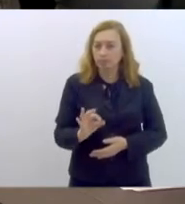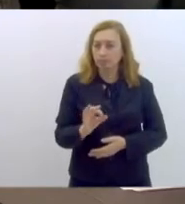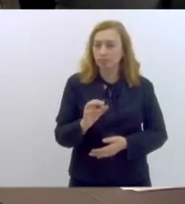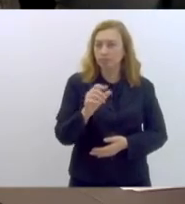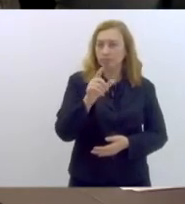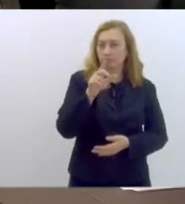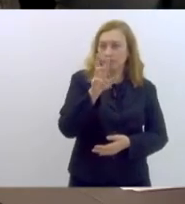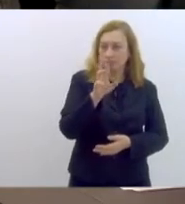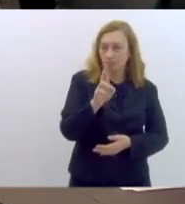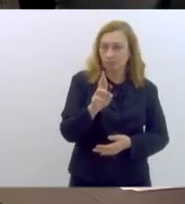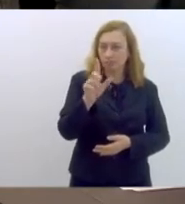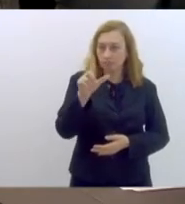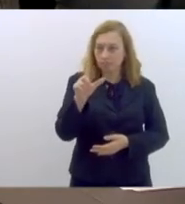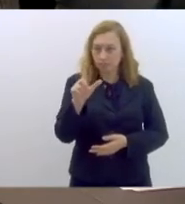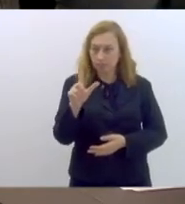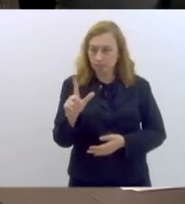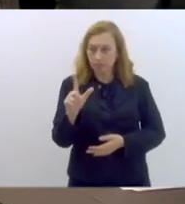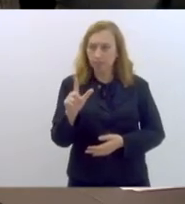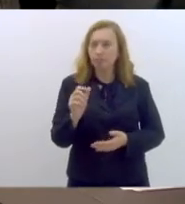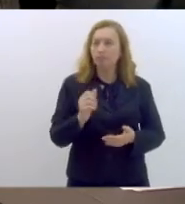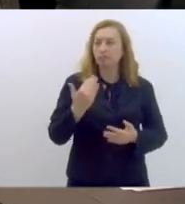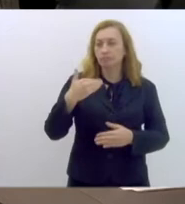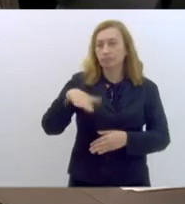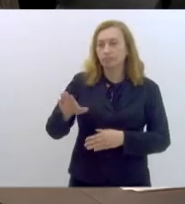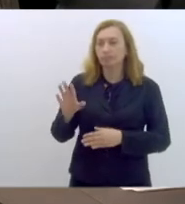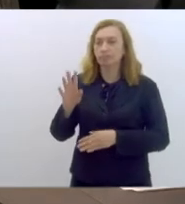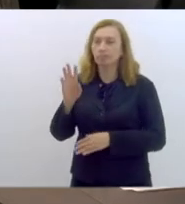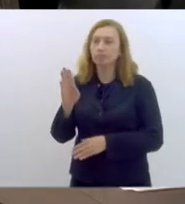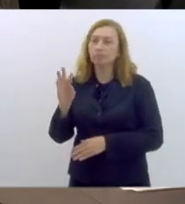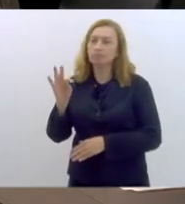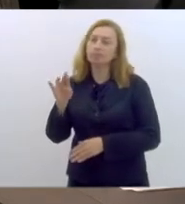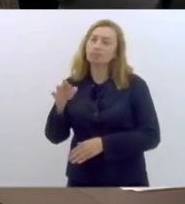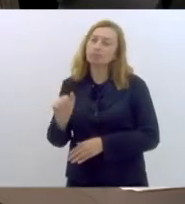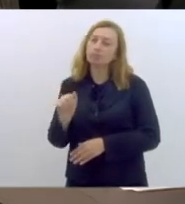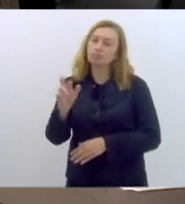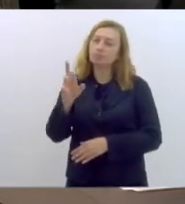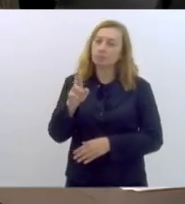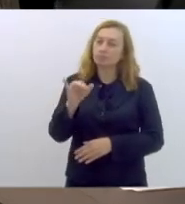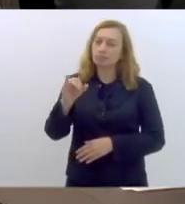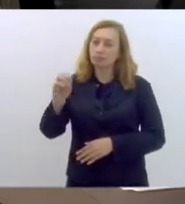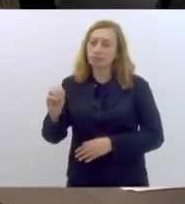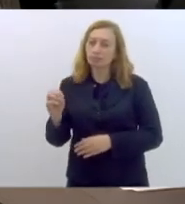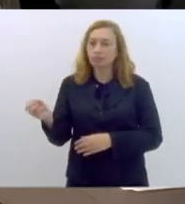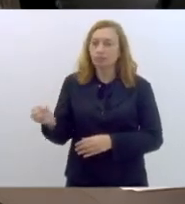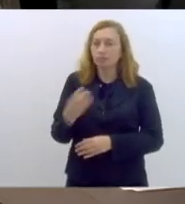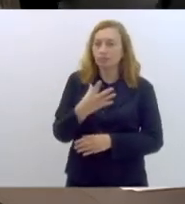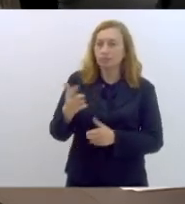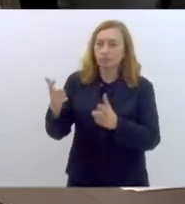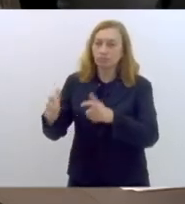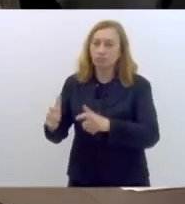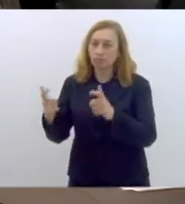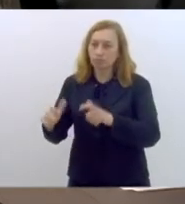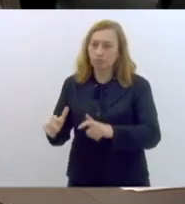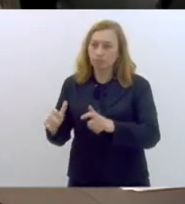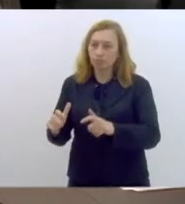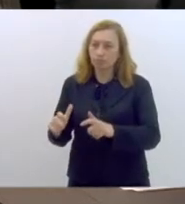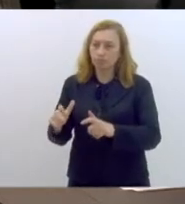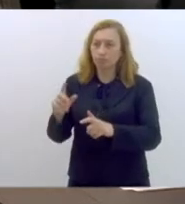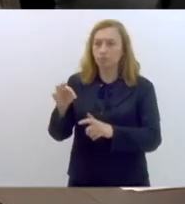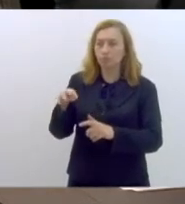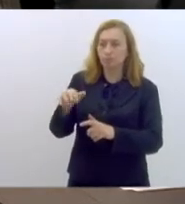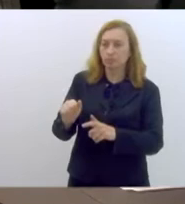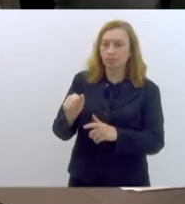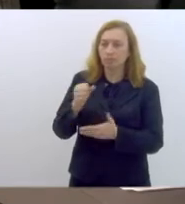que não se pagava iria para uma conta chamada conta resíduo. Então, essa conta resíduo se tornava um novo estoque. Então, esse novo estoque é a coluna